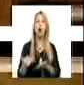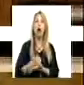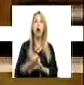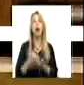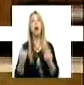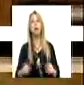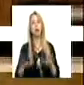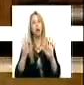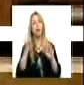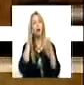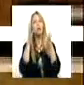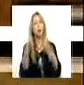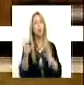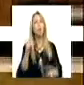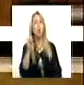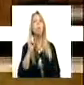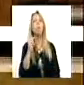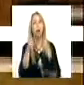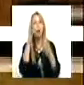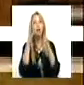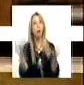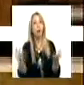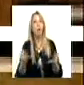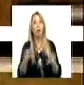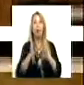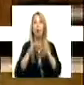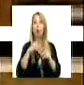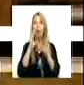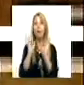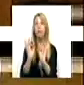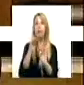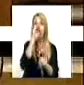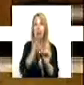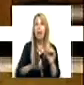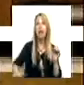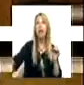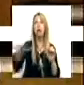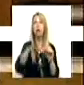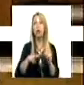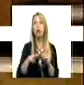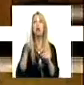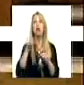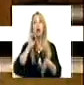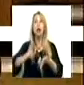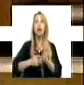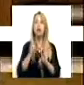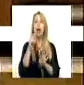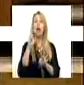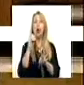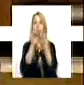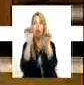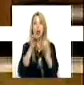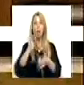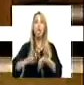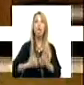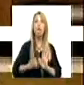dará uma atenção particular, nomeadamente a conservação da natureza e a capacidade de garantir maior preservação de ecossistemas